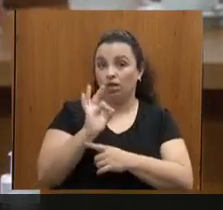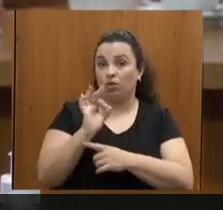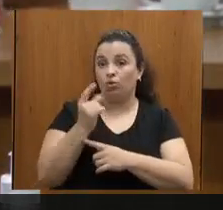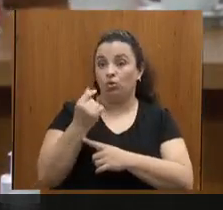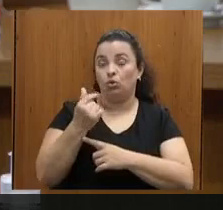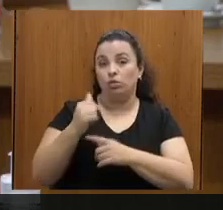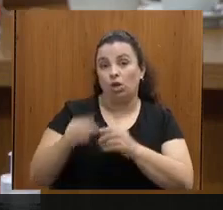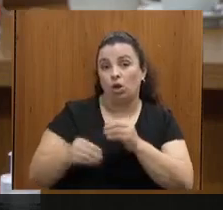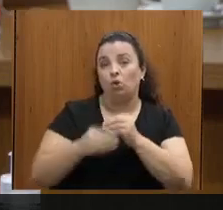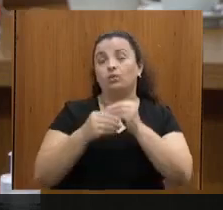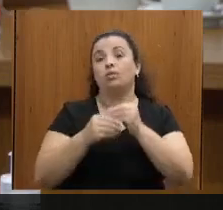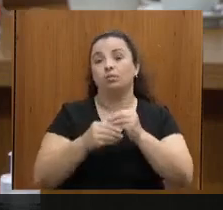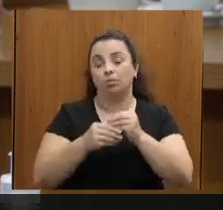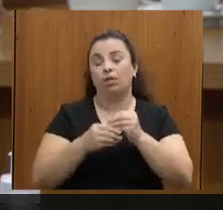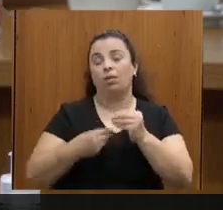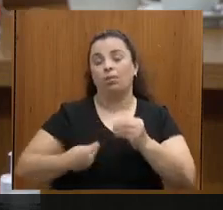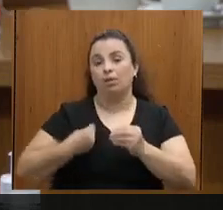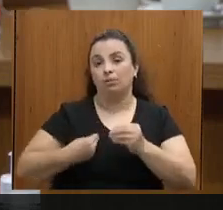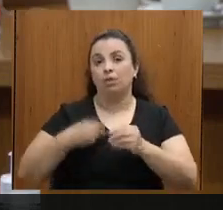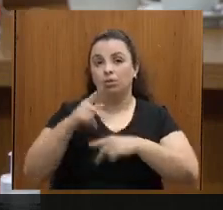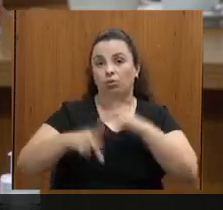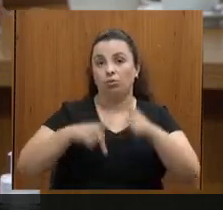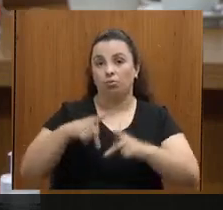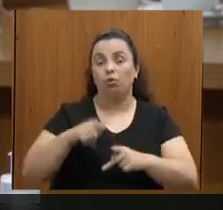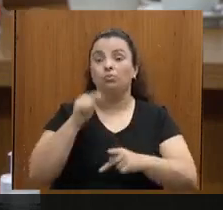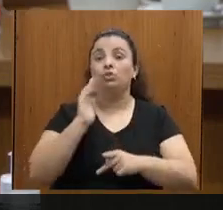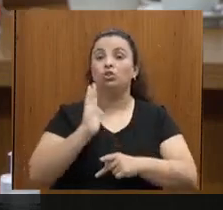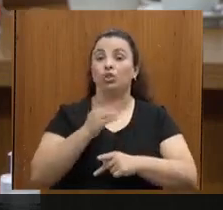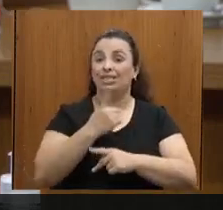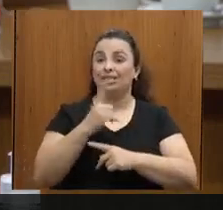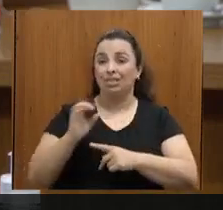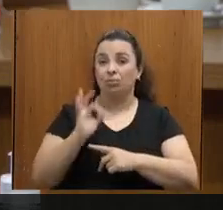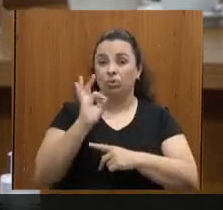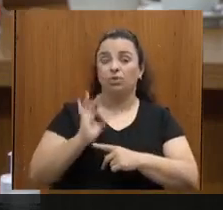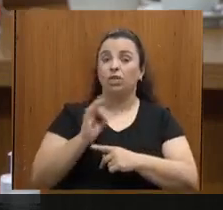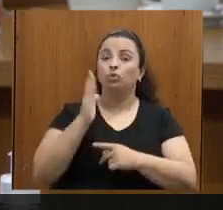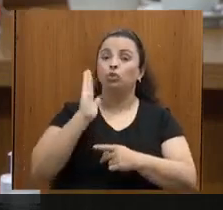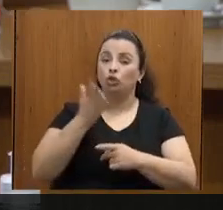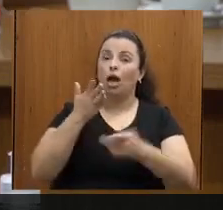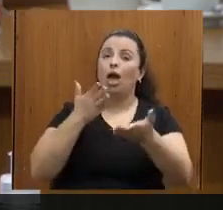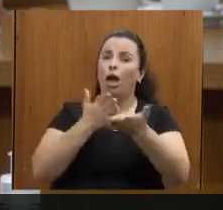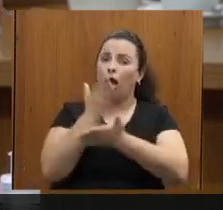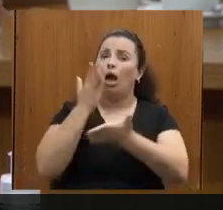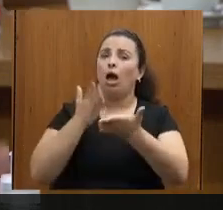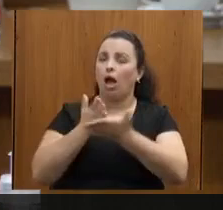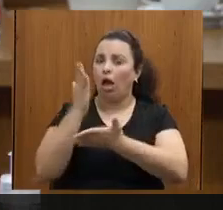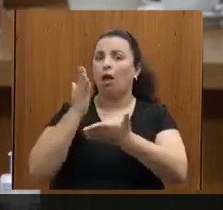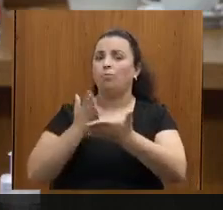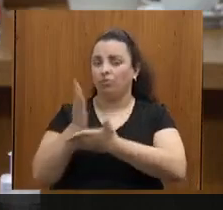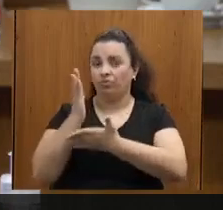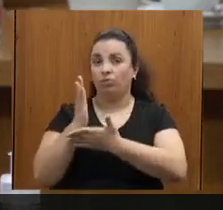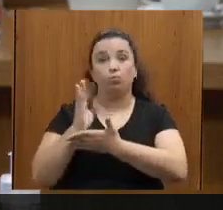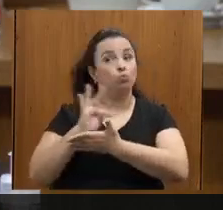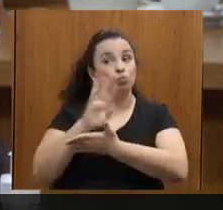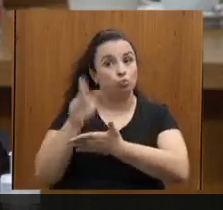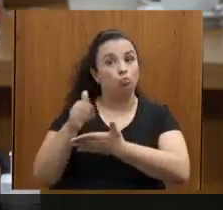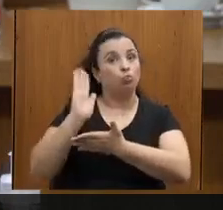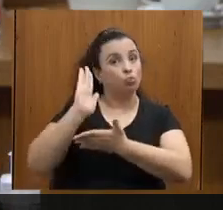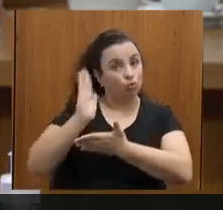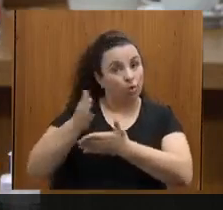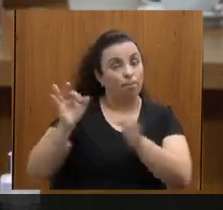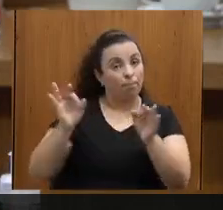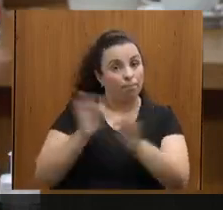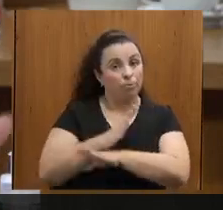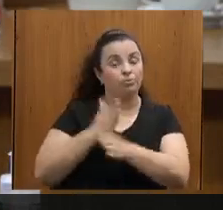Comissão de Participação Popular, das emendas populares, estão aprovados. Então, nós aprovamos integralmente todas as cotas. E agora, nós